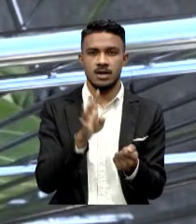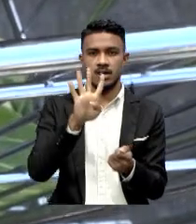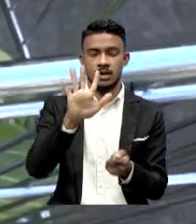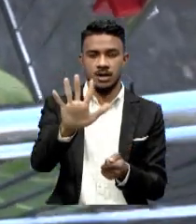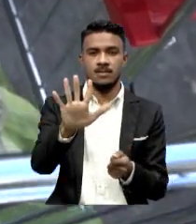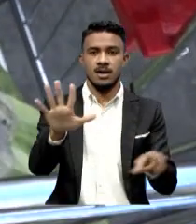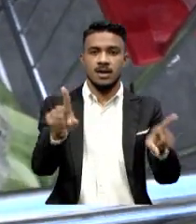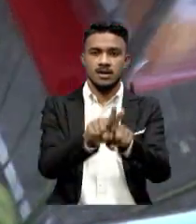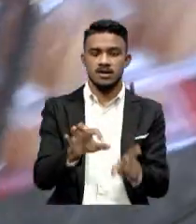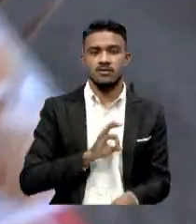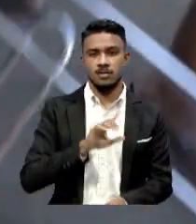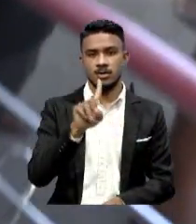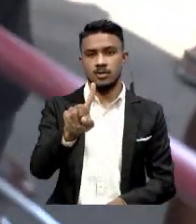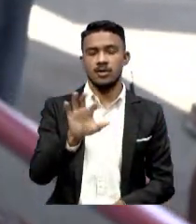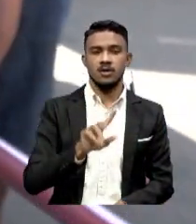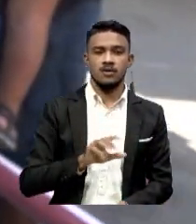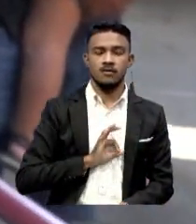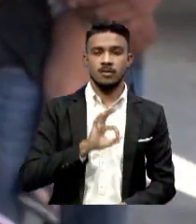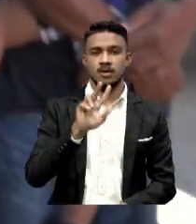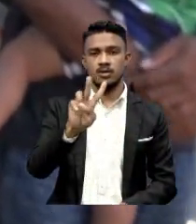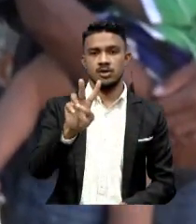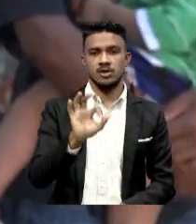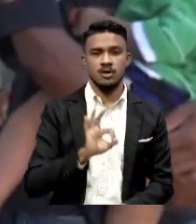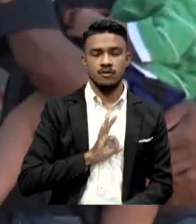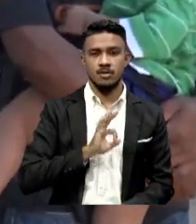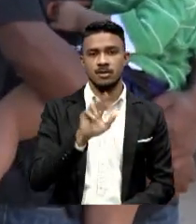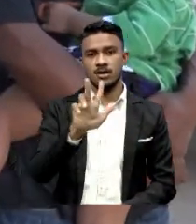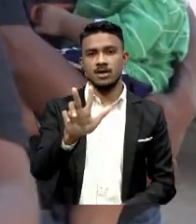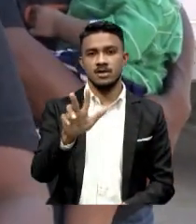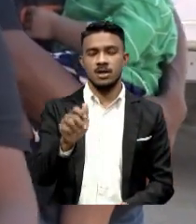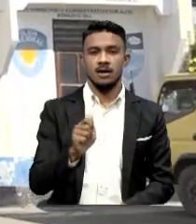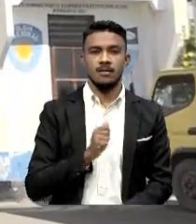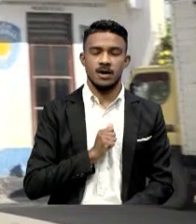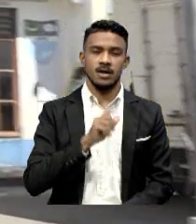Makanesan, Fomento 1, Fomento 2, Fomento 3, Baia